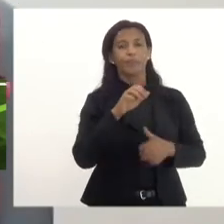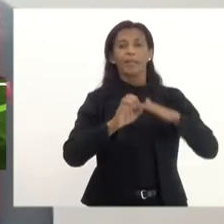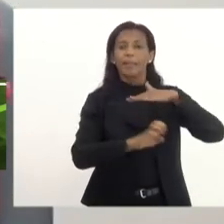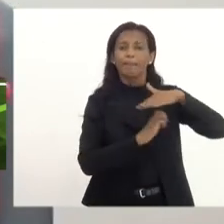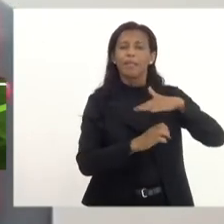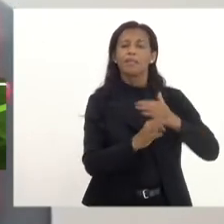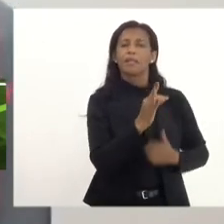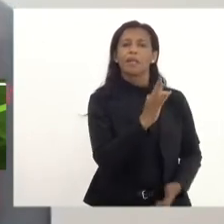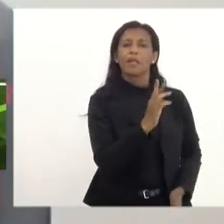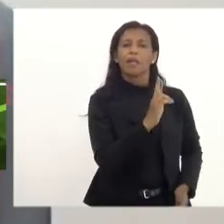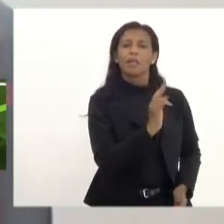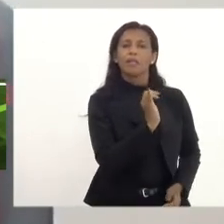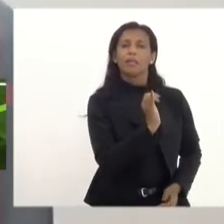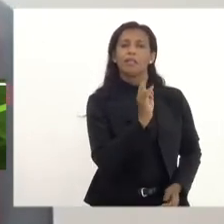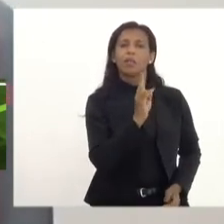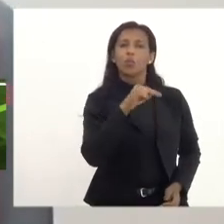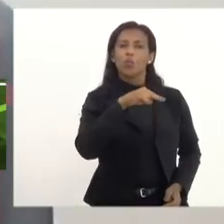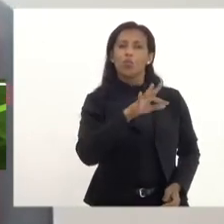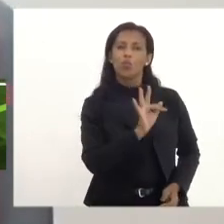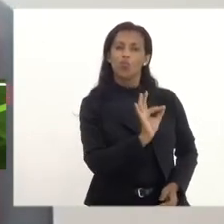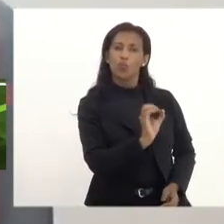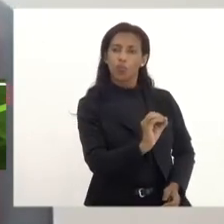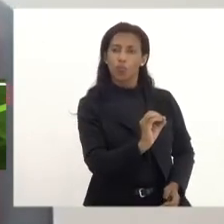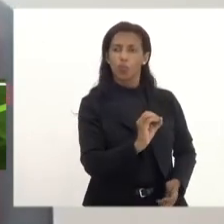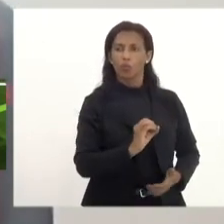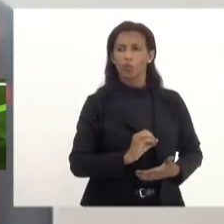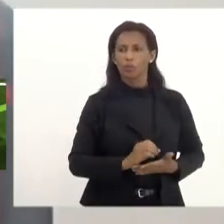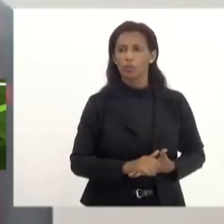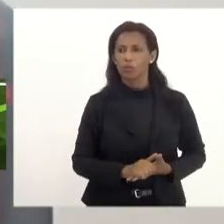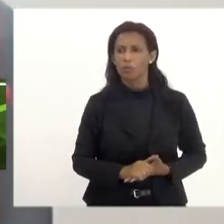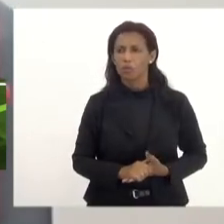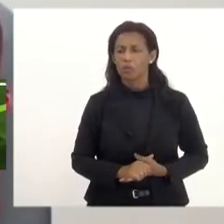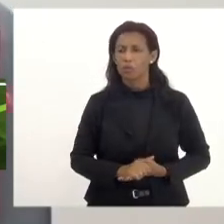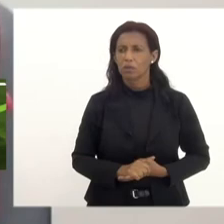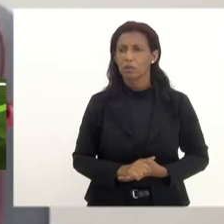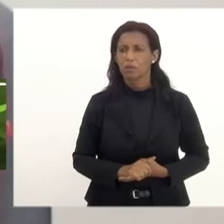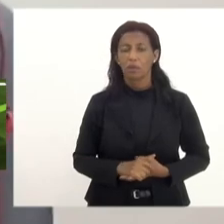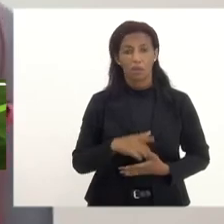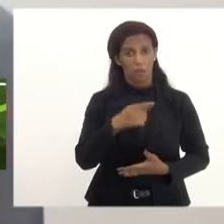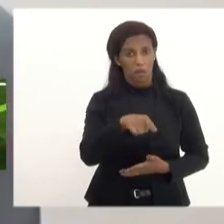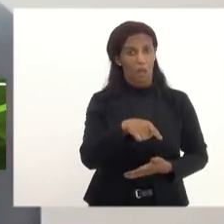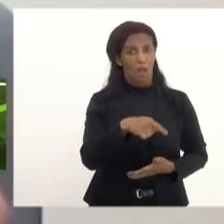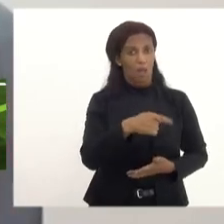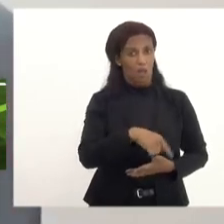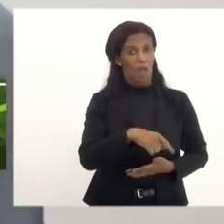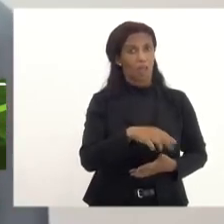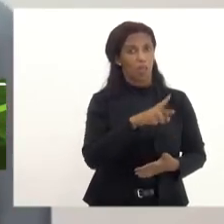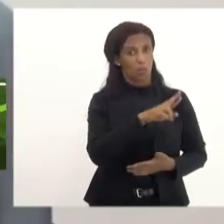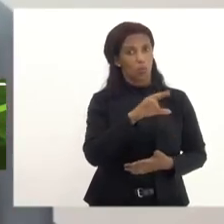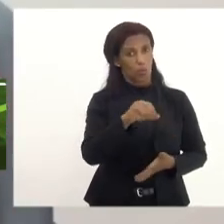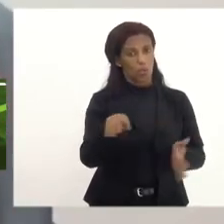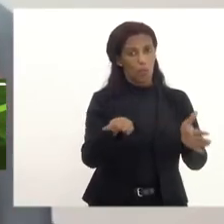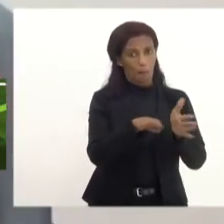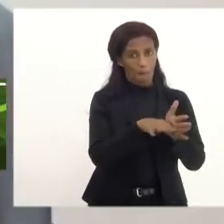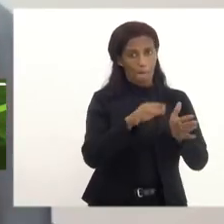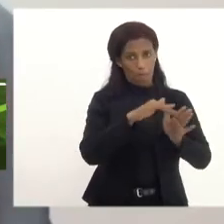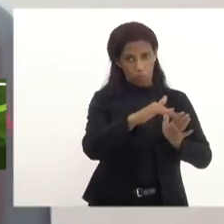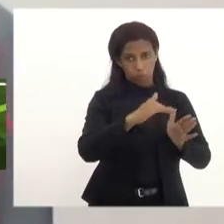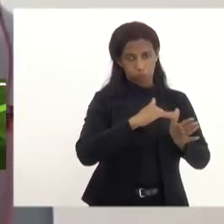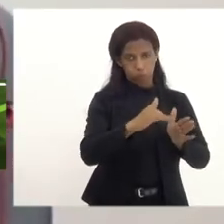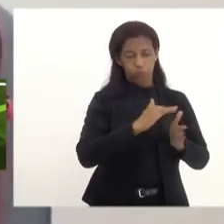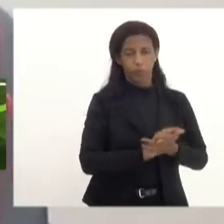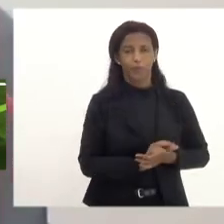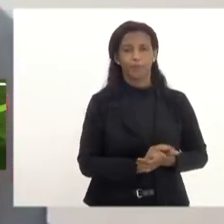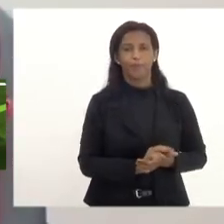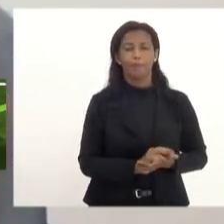é, doutor Mauro, está no Porto do Rio, tá? Então vai gerar demanda